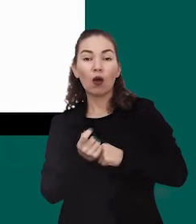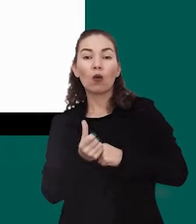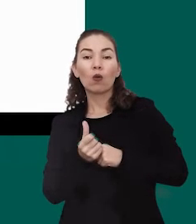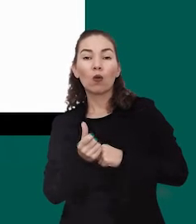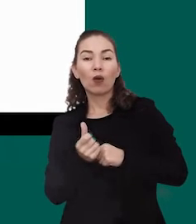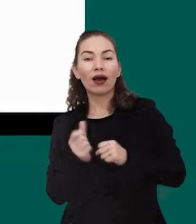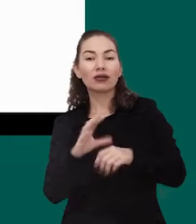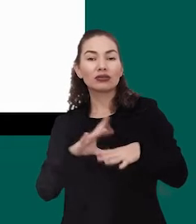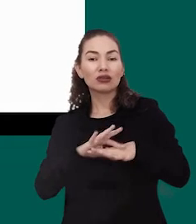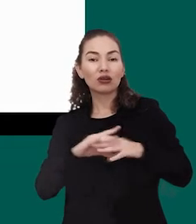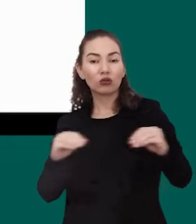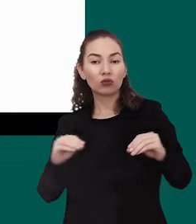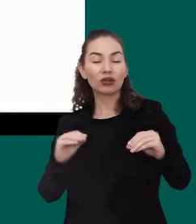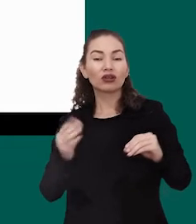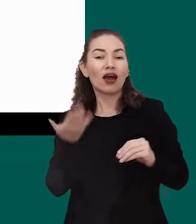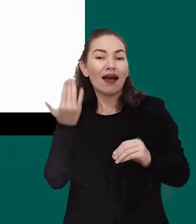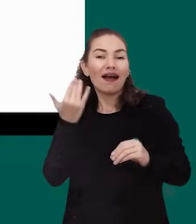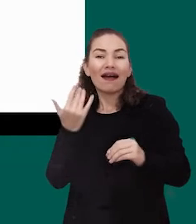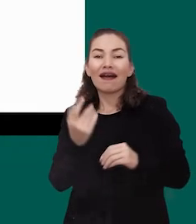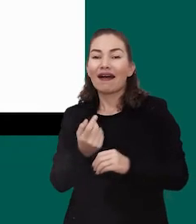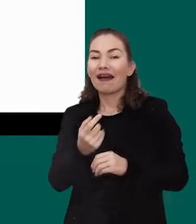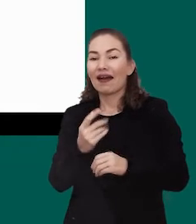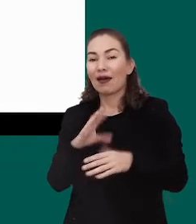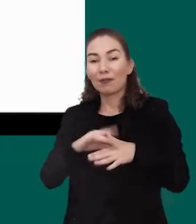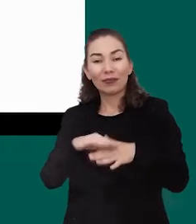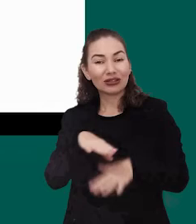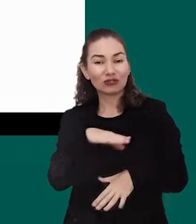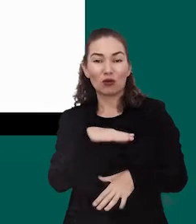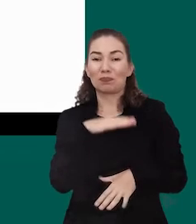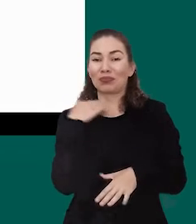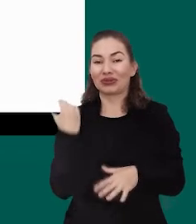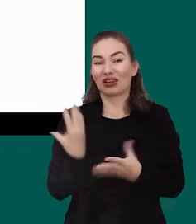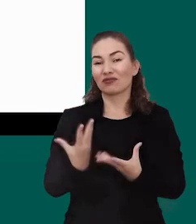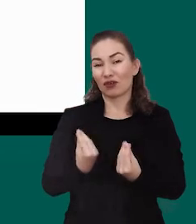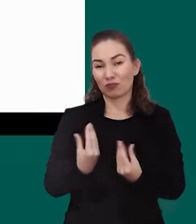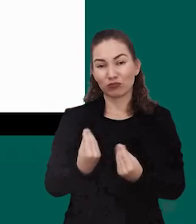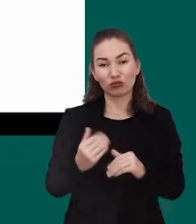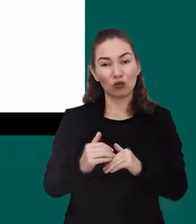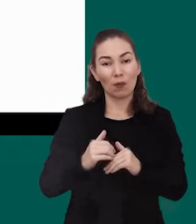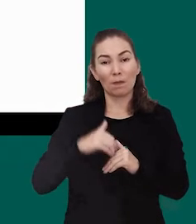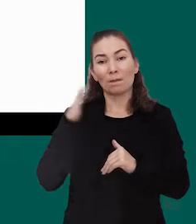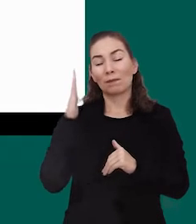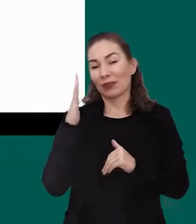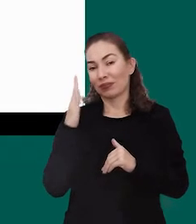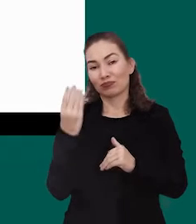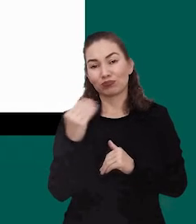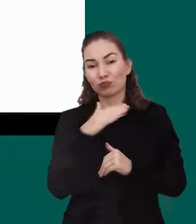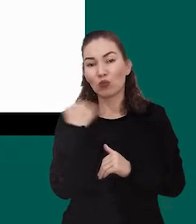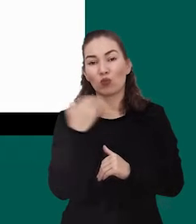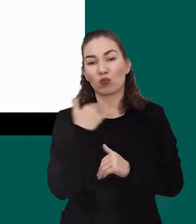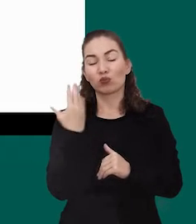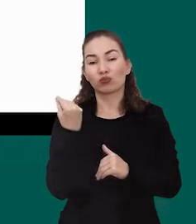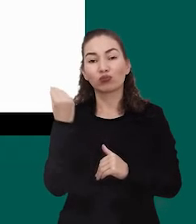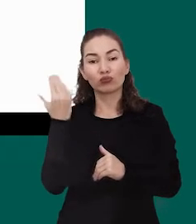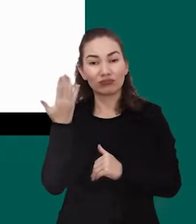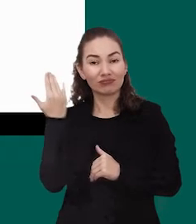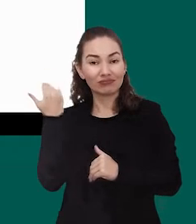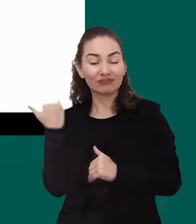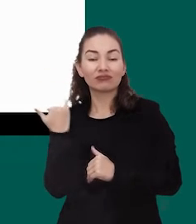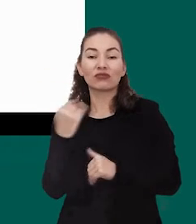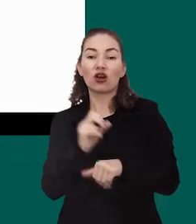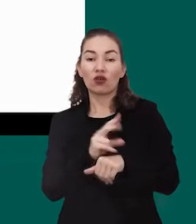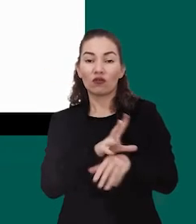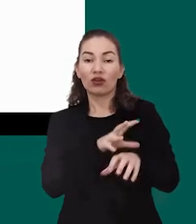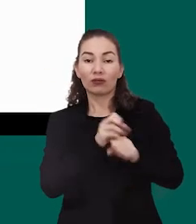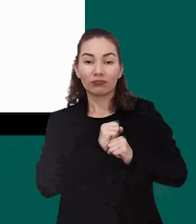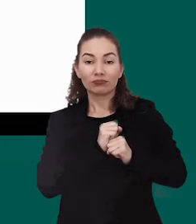doença extremamente letal, chegava a matar mais, né, um índice de letalidade maior do que 30% de óbito nos indivíduos contaminados.